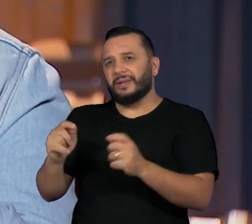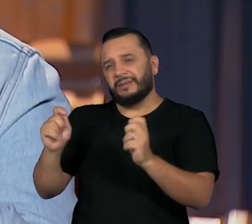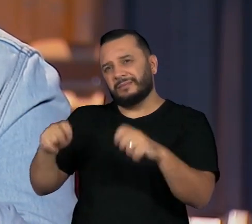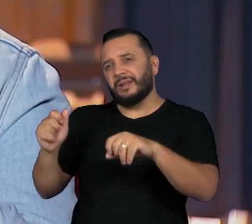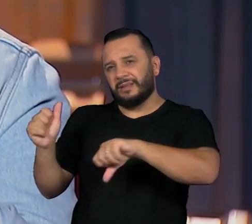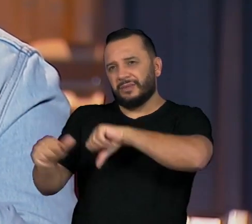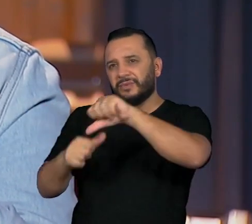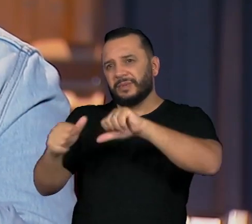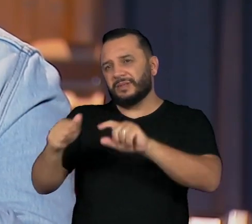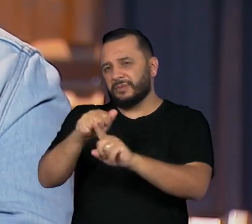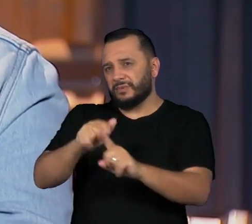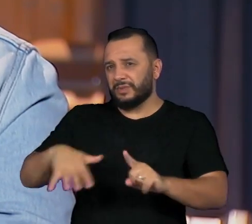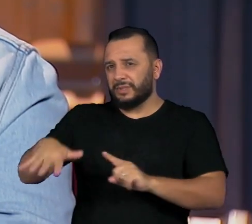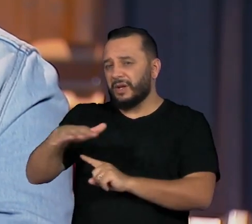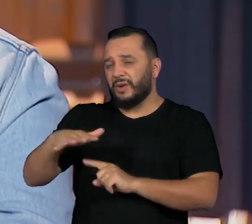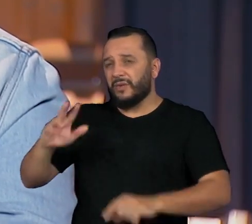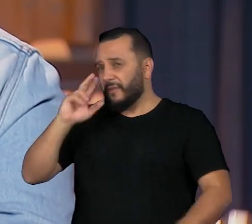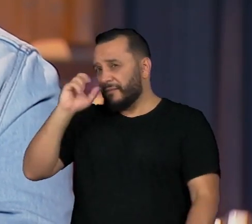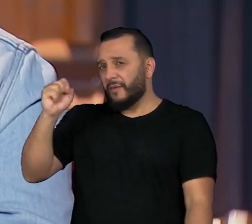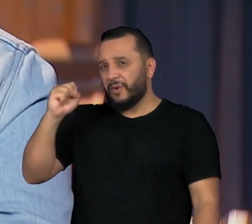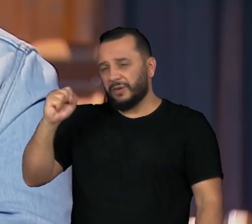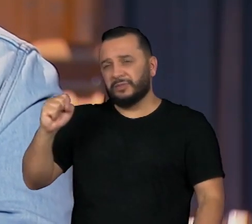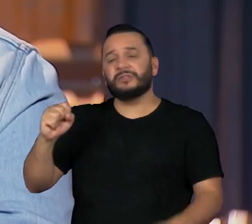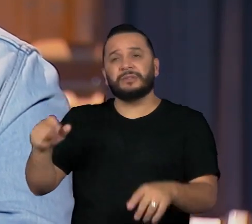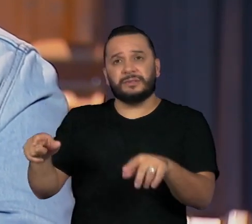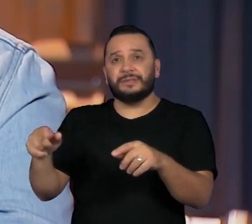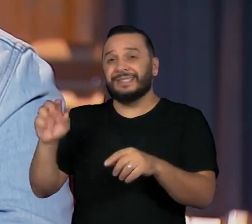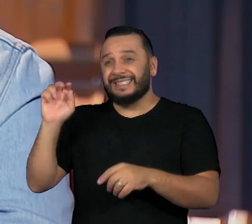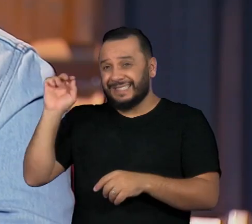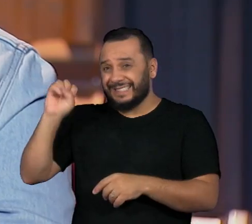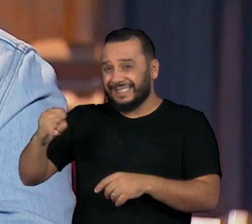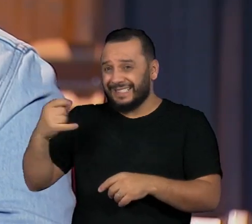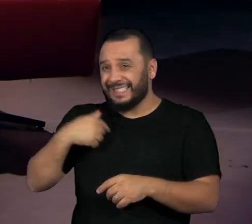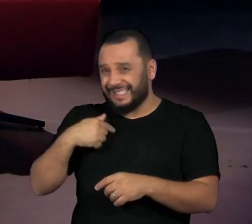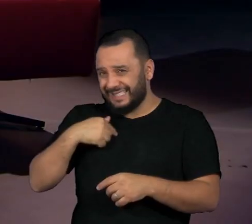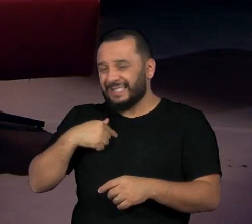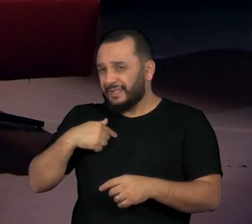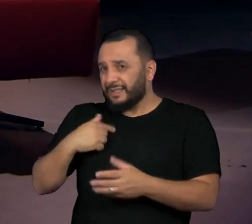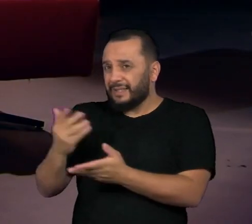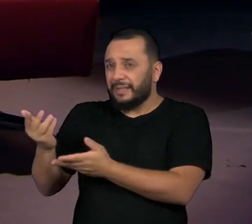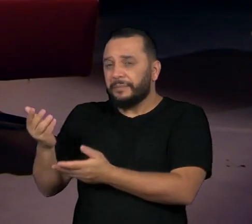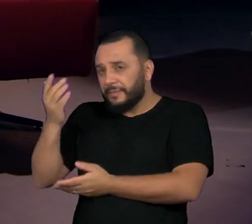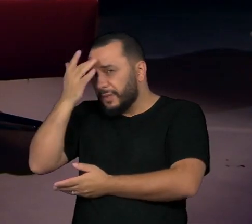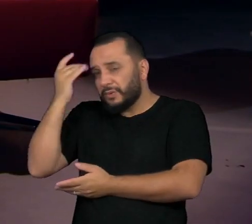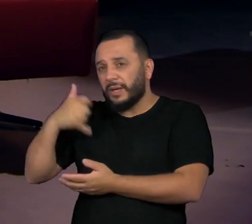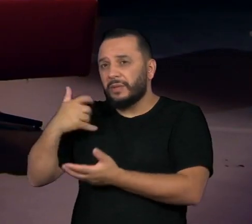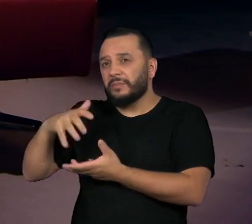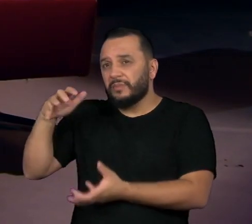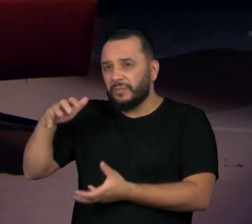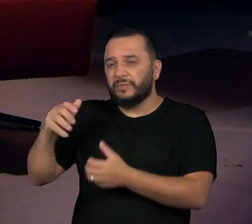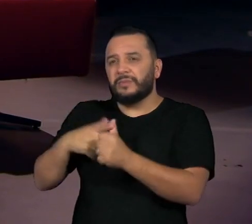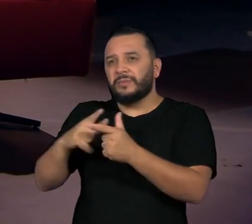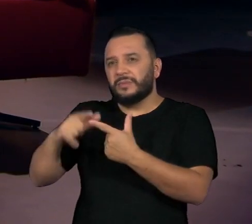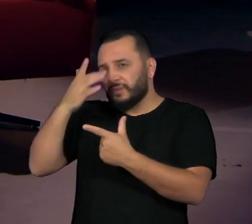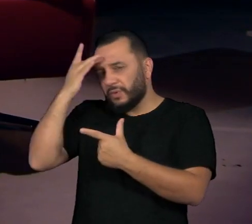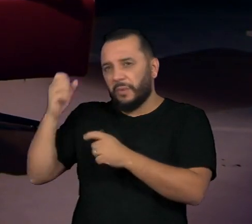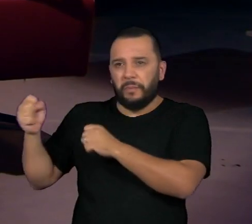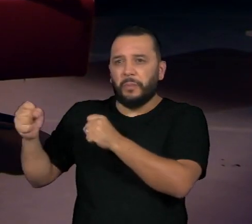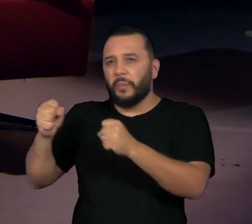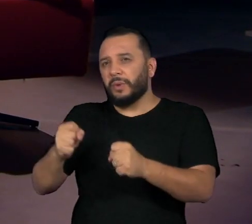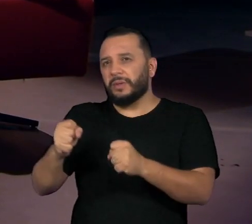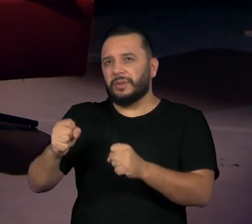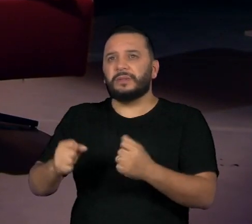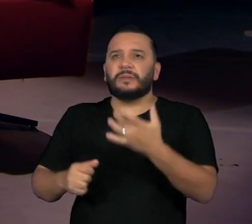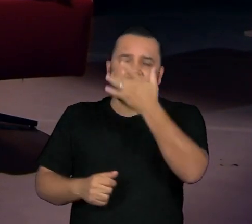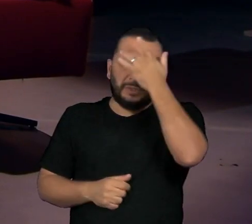sociais mais profundas e mais duradouras se eles forem oferecidos para as pessoas mais velhas e mais poderosas. Não para os mais jovens